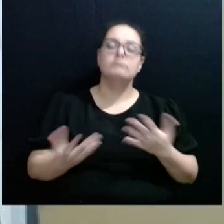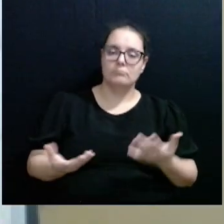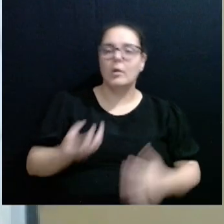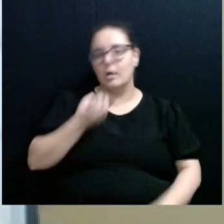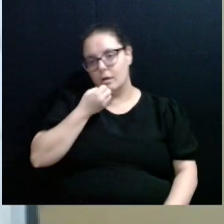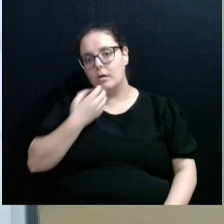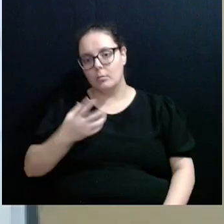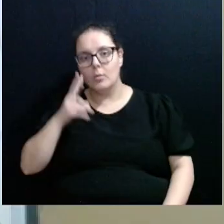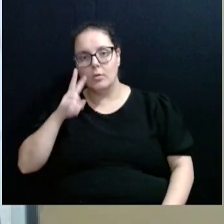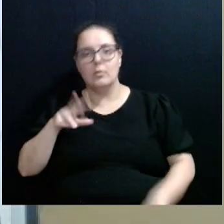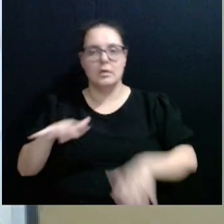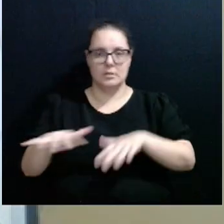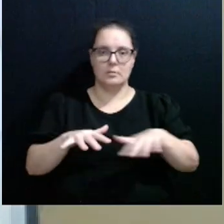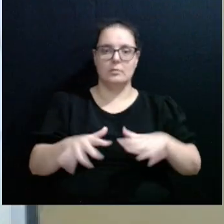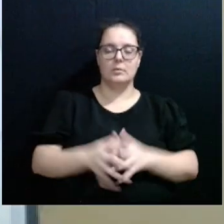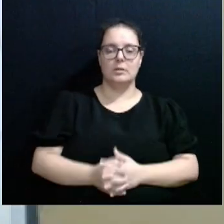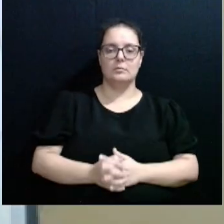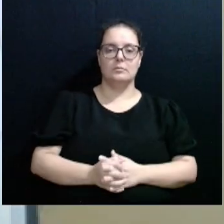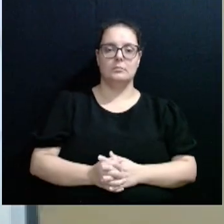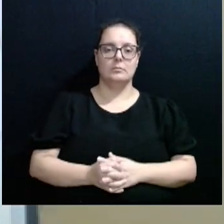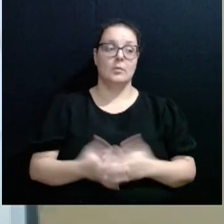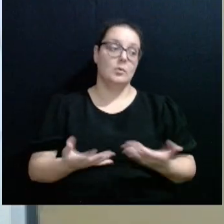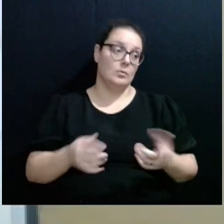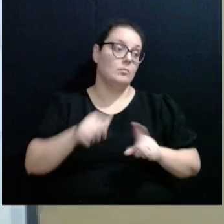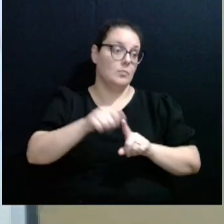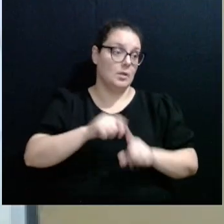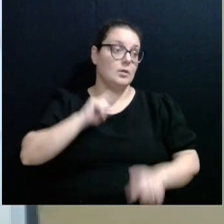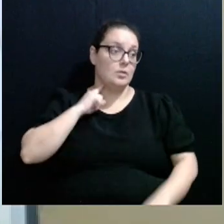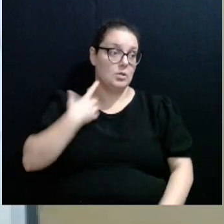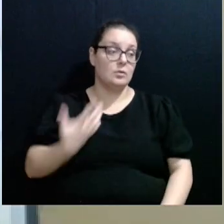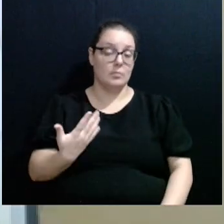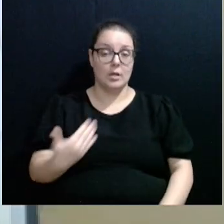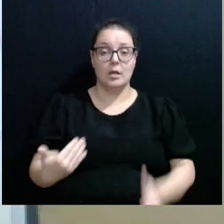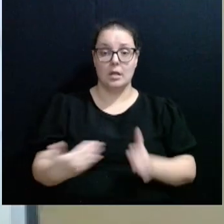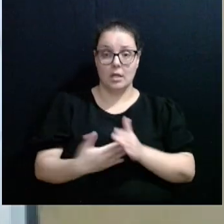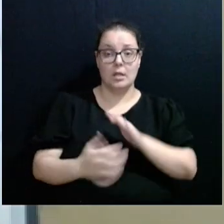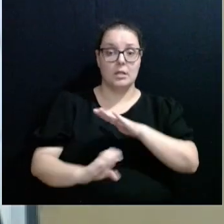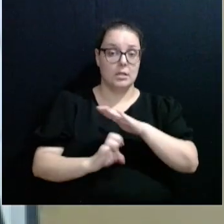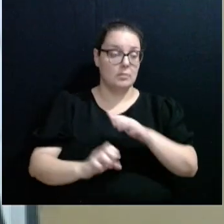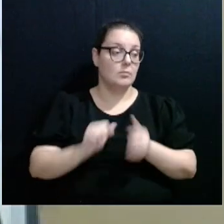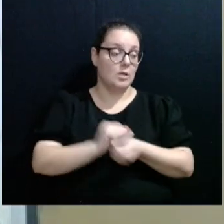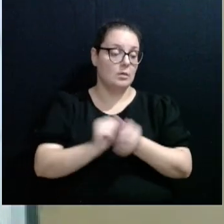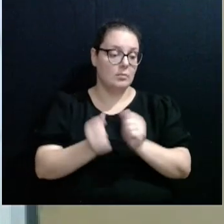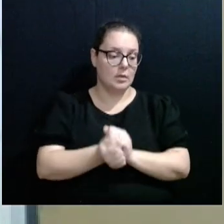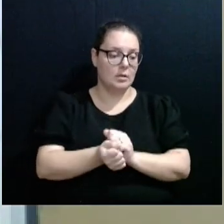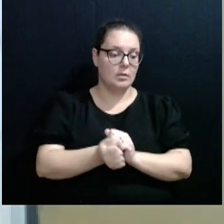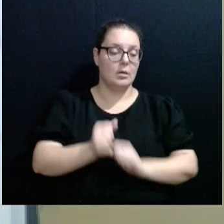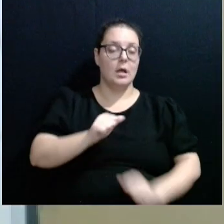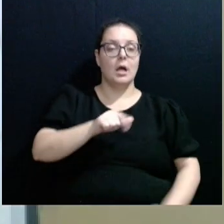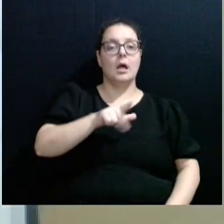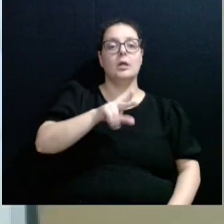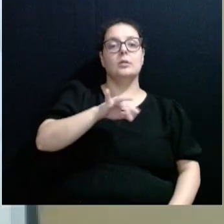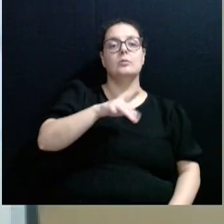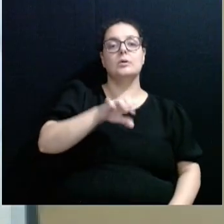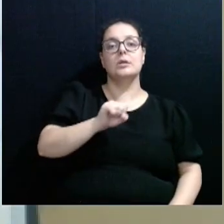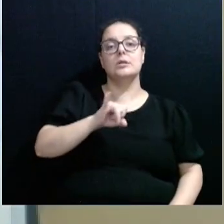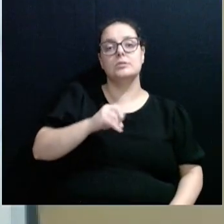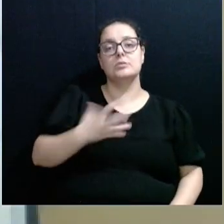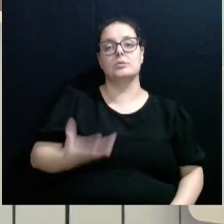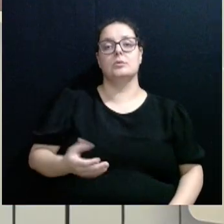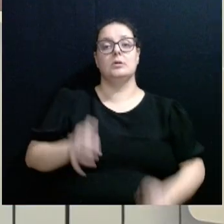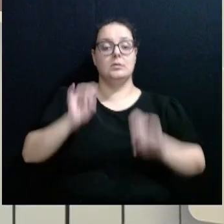movimento. Até o mês de maio, então, para as empresas se adequarem. Aloysio Costa Júnior, especialista em Direito do